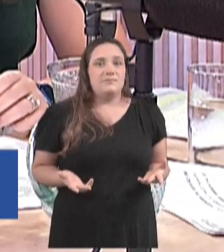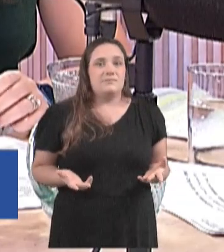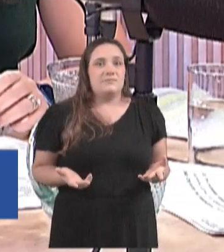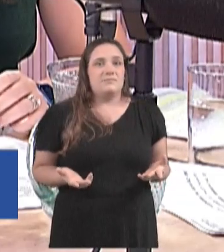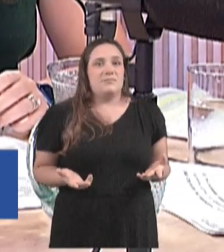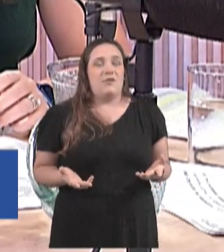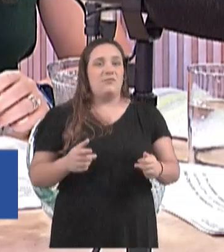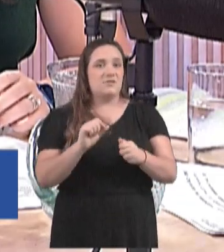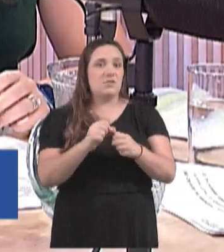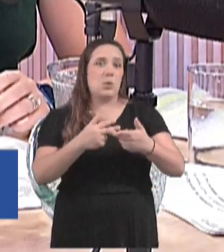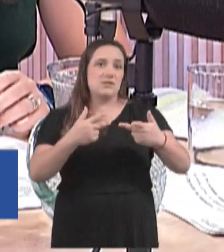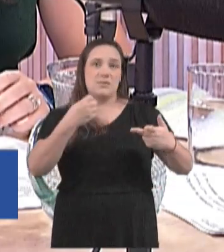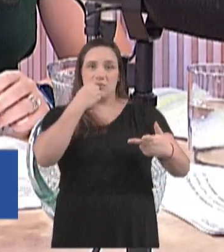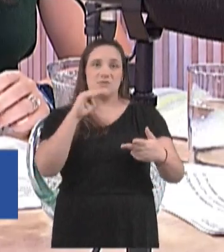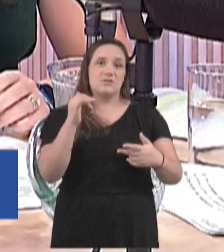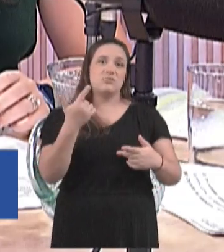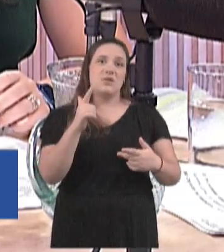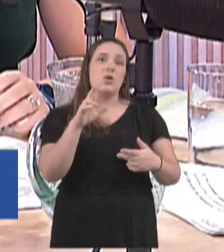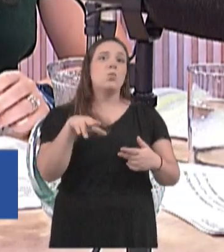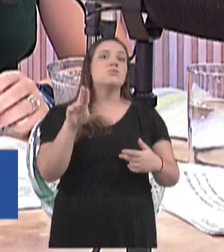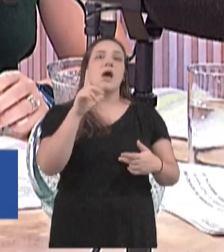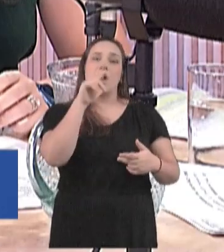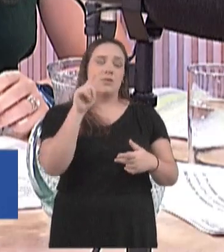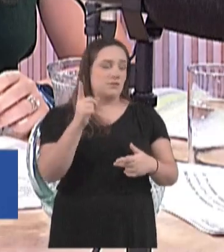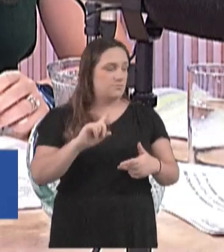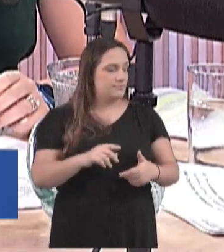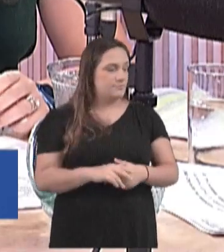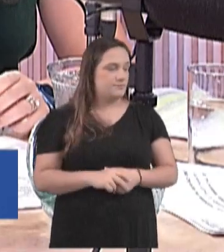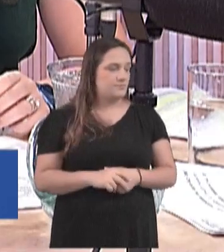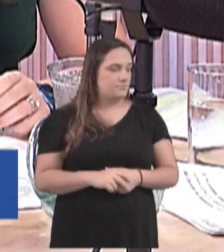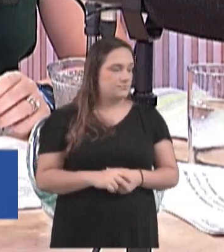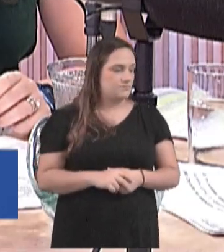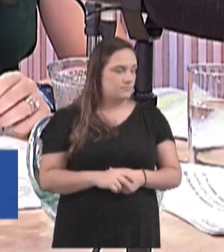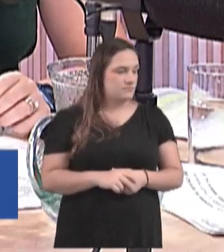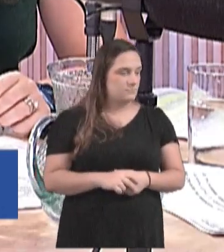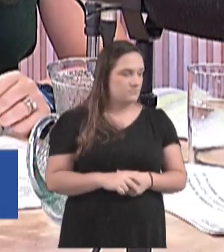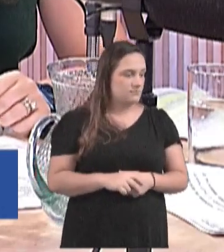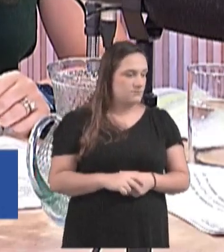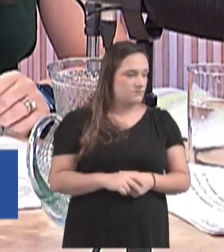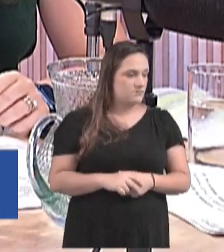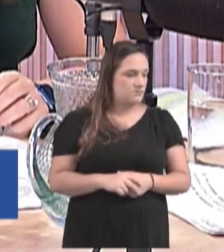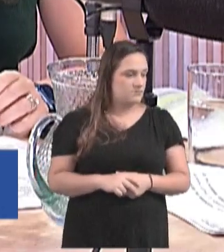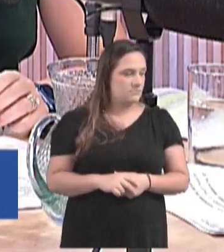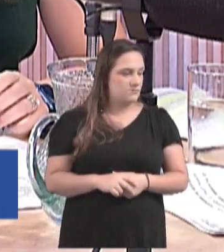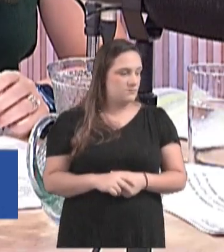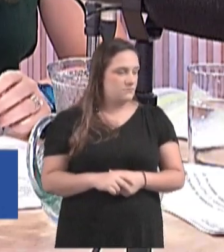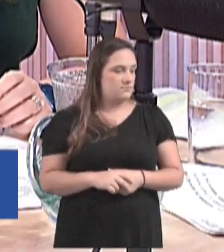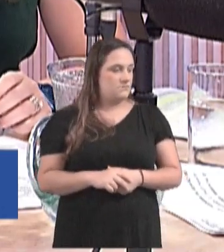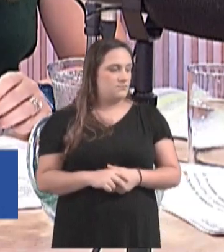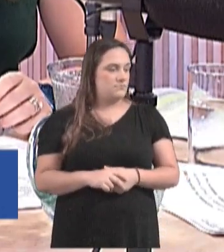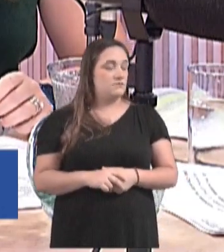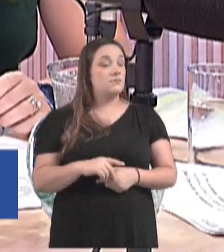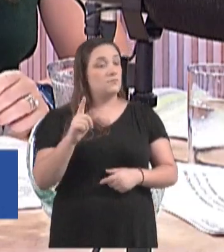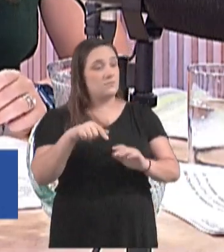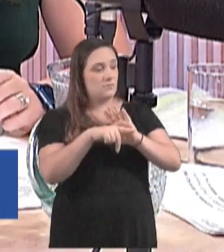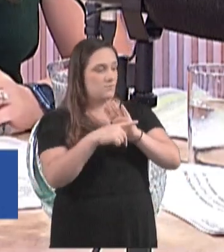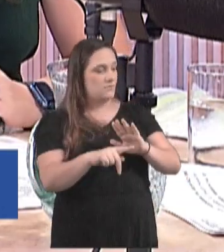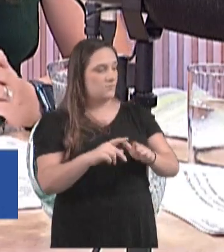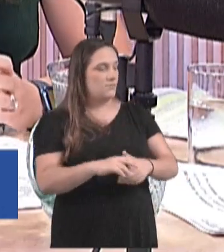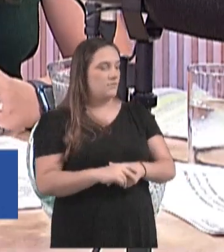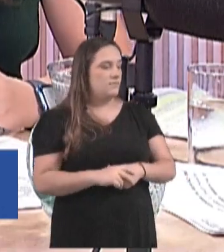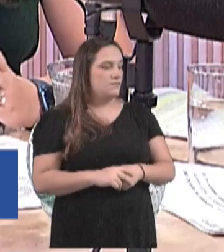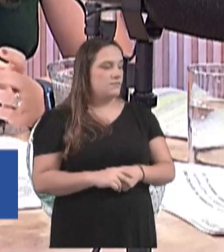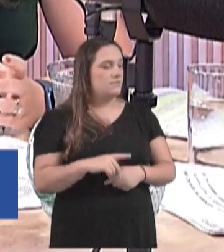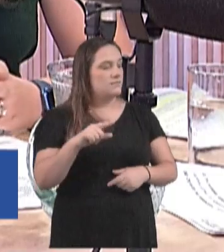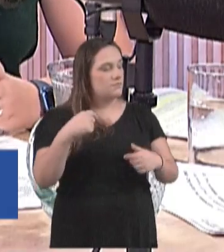gerar bens se você não utiliza a água. Então a água é essencial, não só para a vida e também para atividades econômicas também. Então